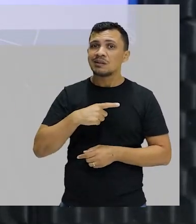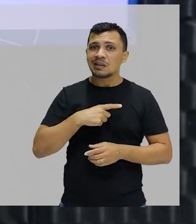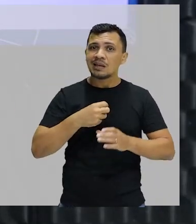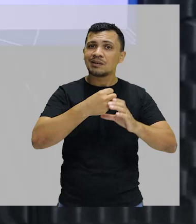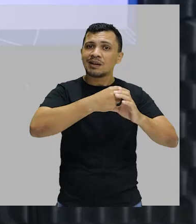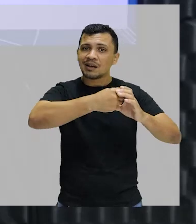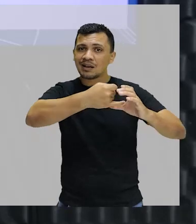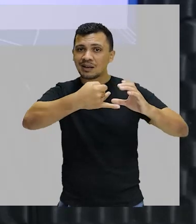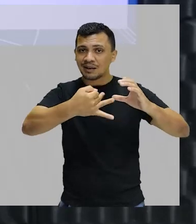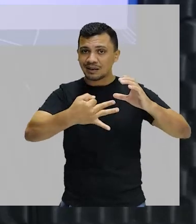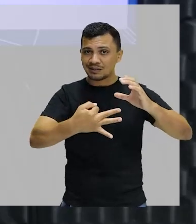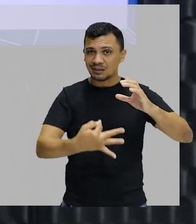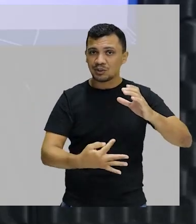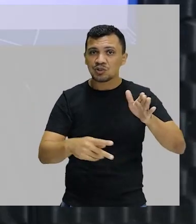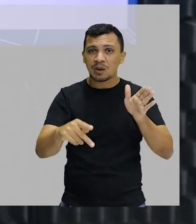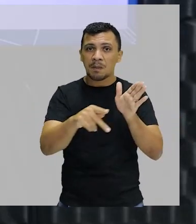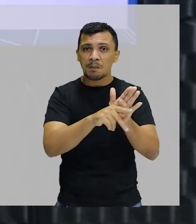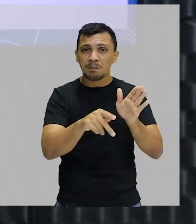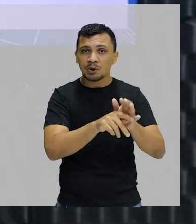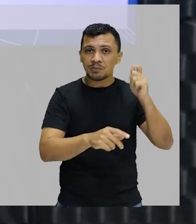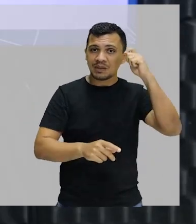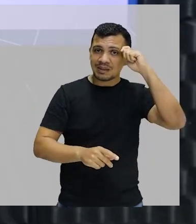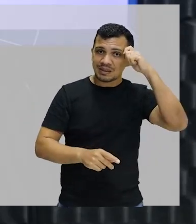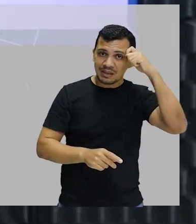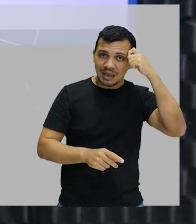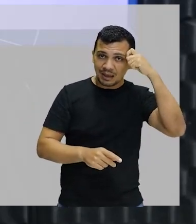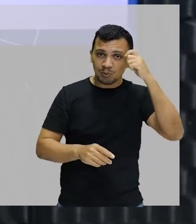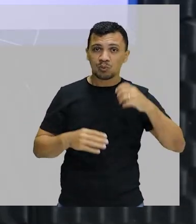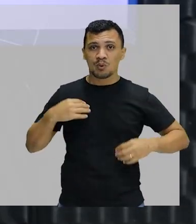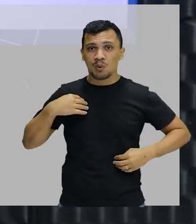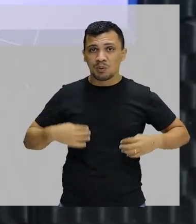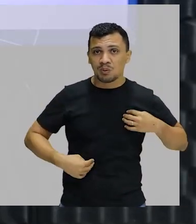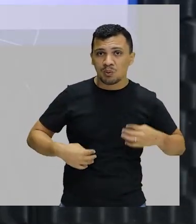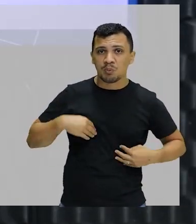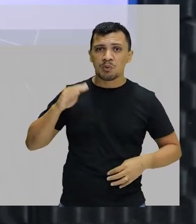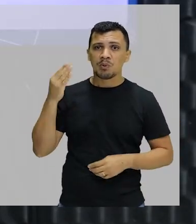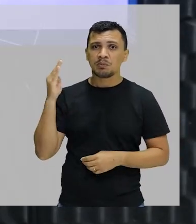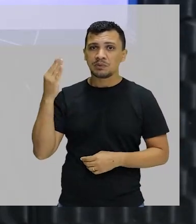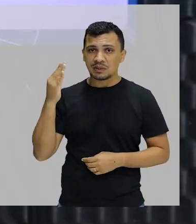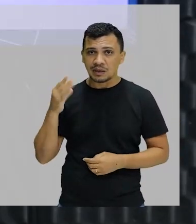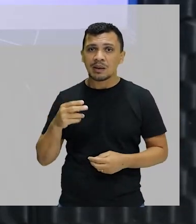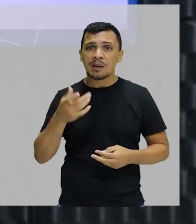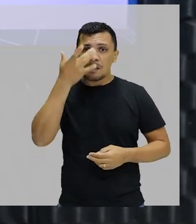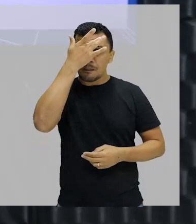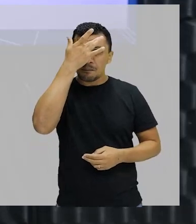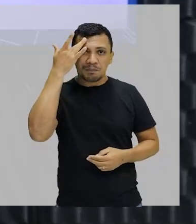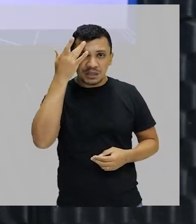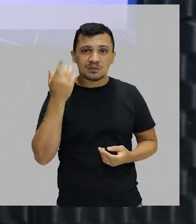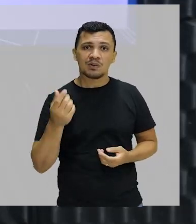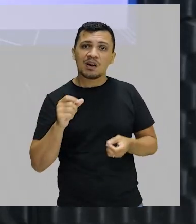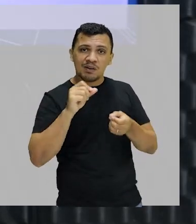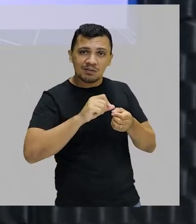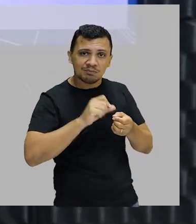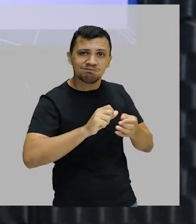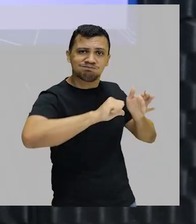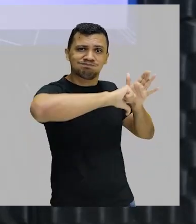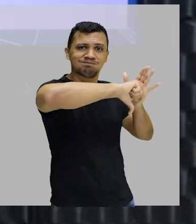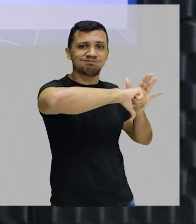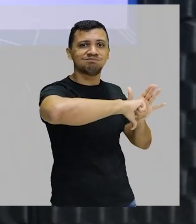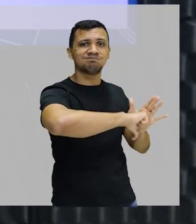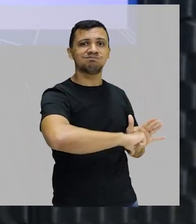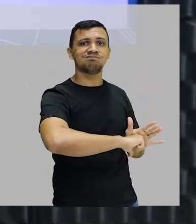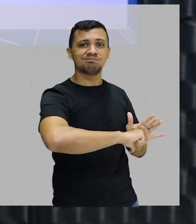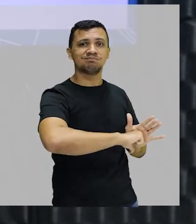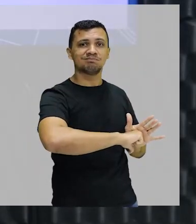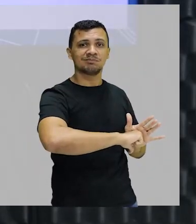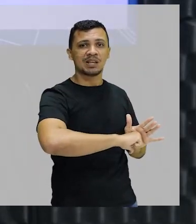características fenotípicas, biológicas, que justificam as pessoas estarem mais propensas a cometerem crimes, entendeu? Ele está